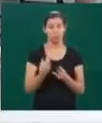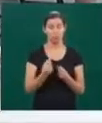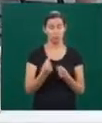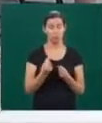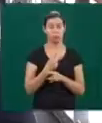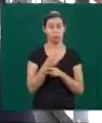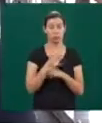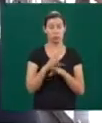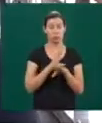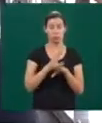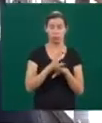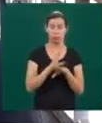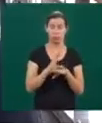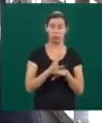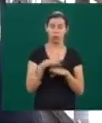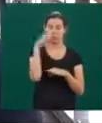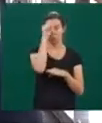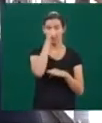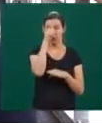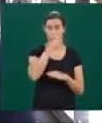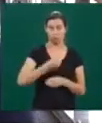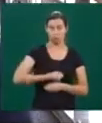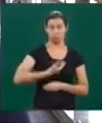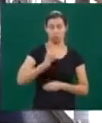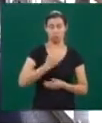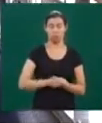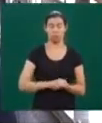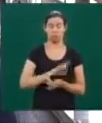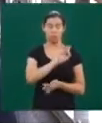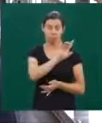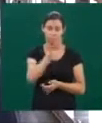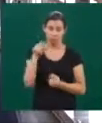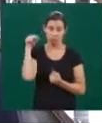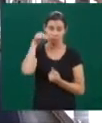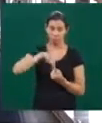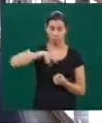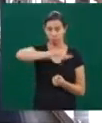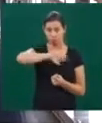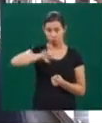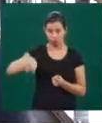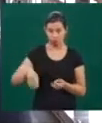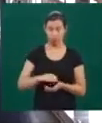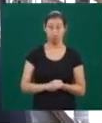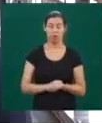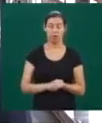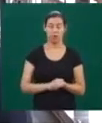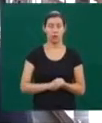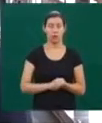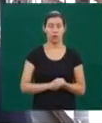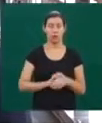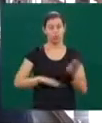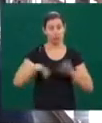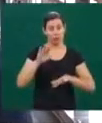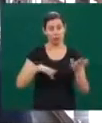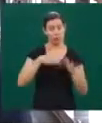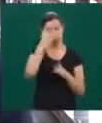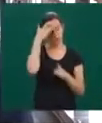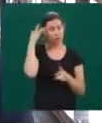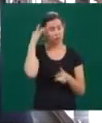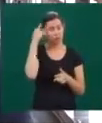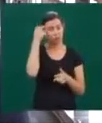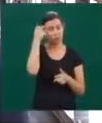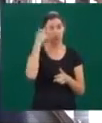expressar mais. Cada pessoa faz com um objetivo diferente. Tem gente que quer simplesmente fazer isso como uma